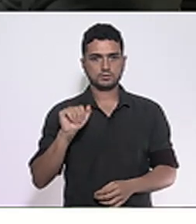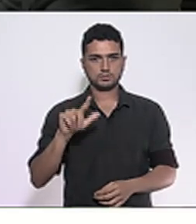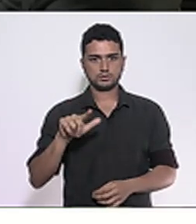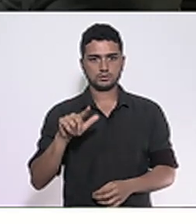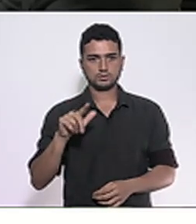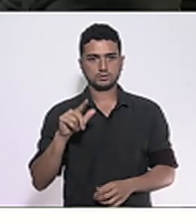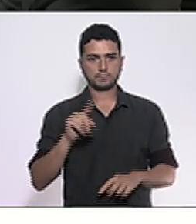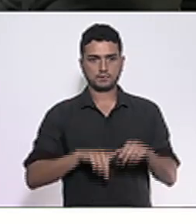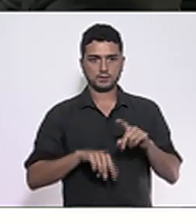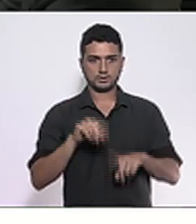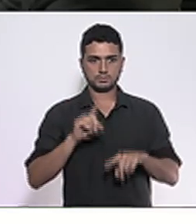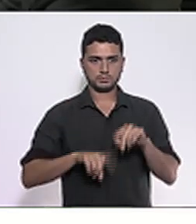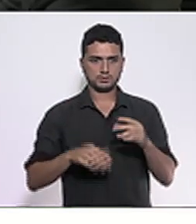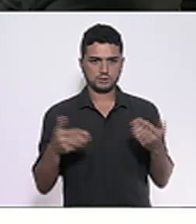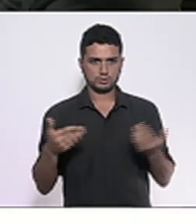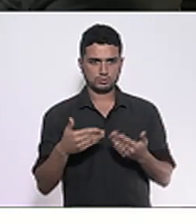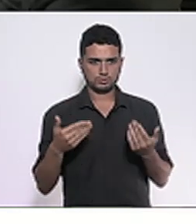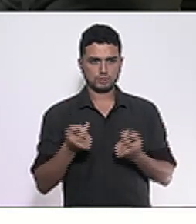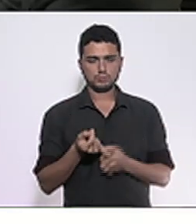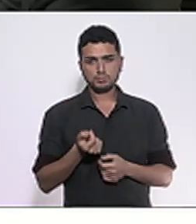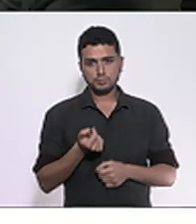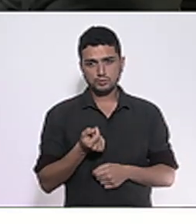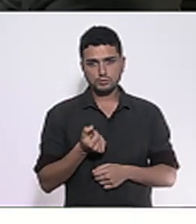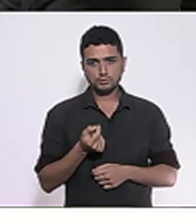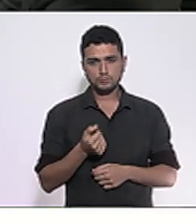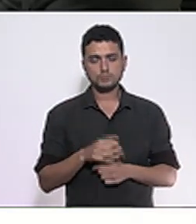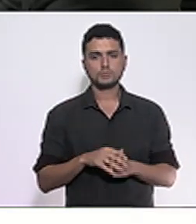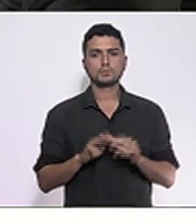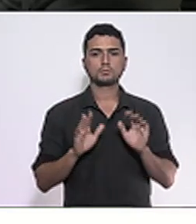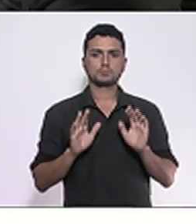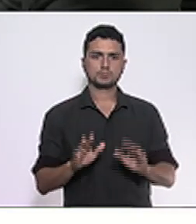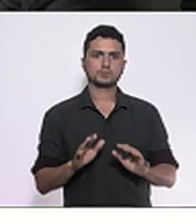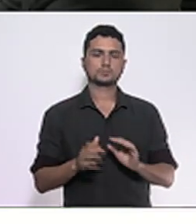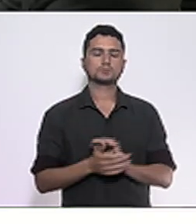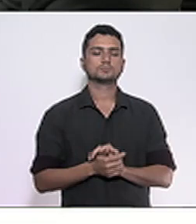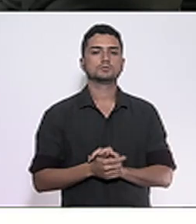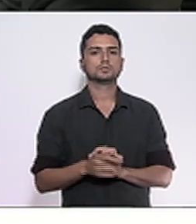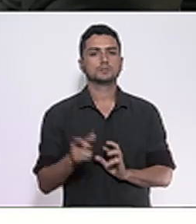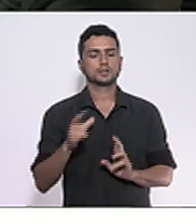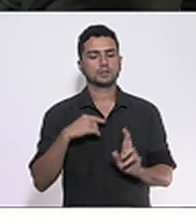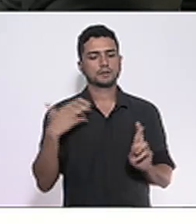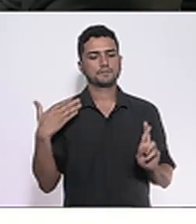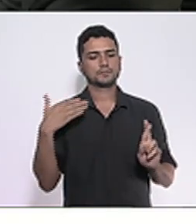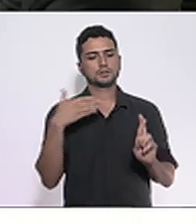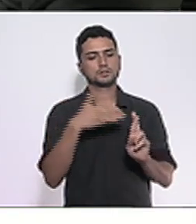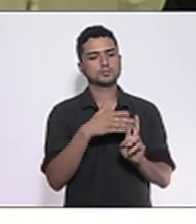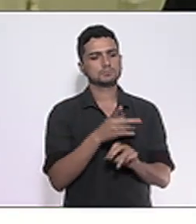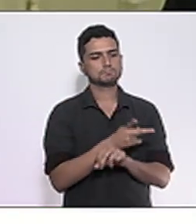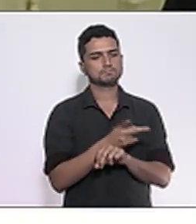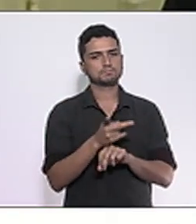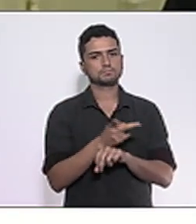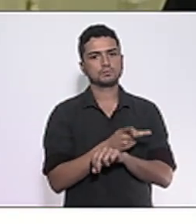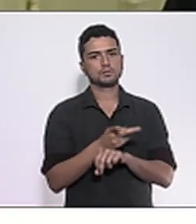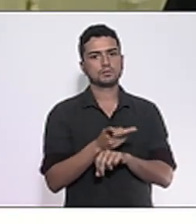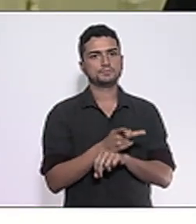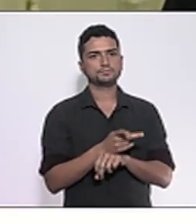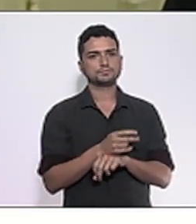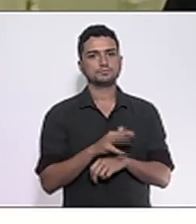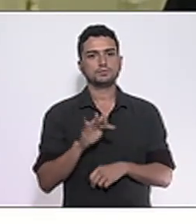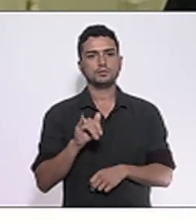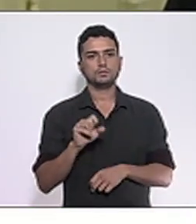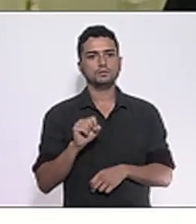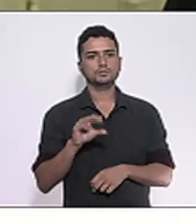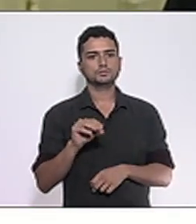hoje dispomos muito pouco, mas buscando como referência também estados e fiscos